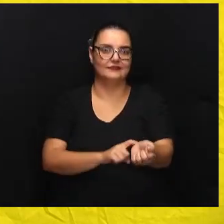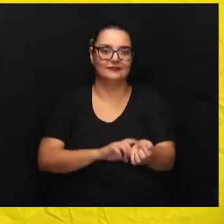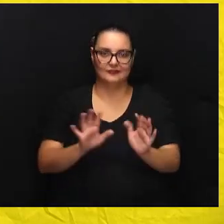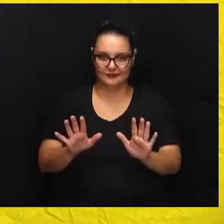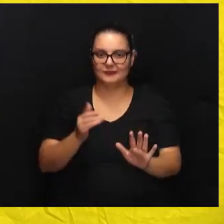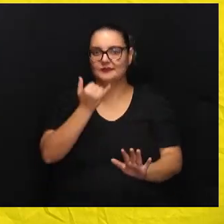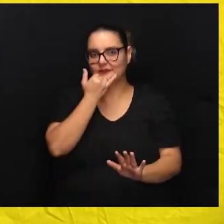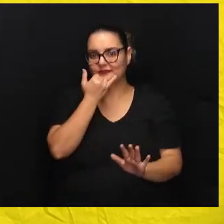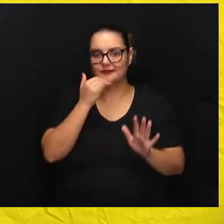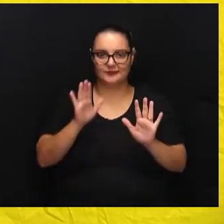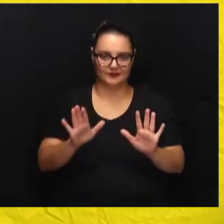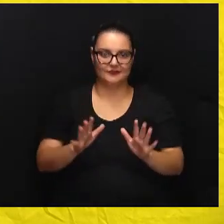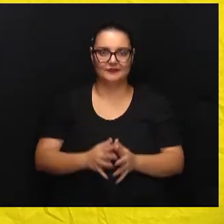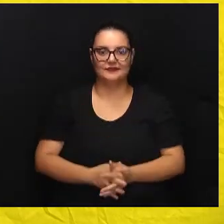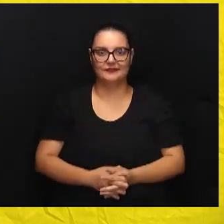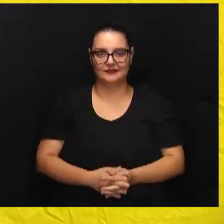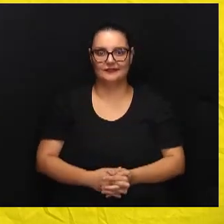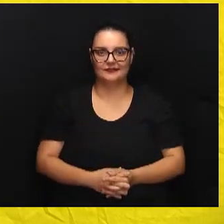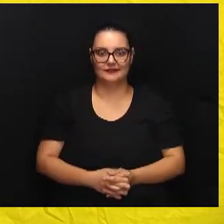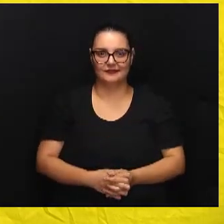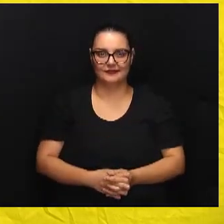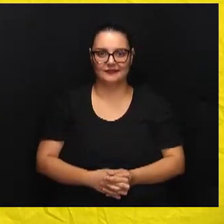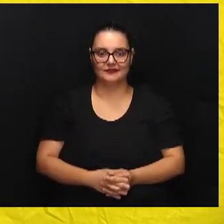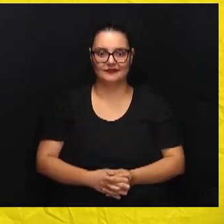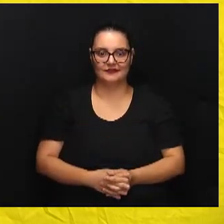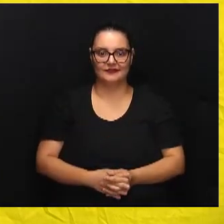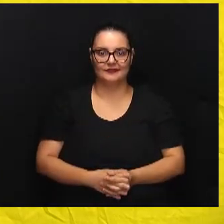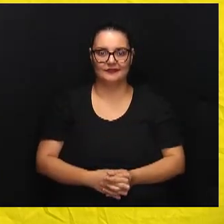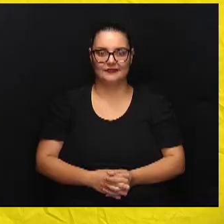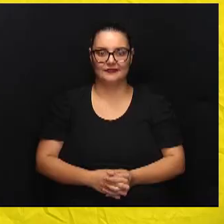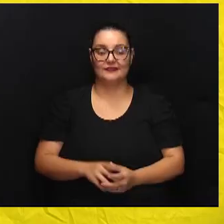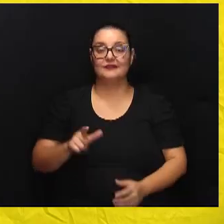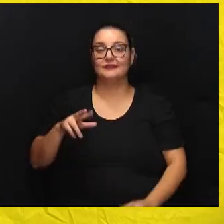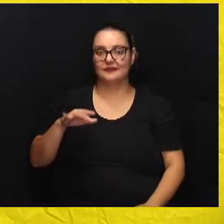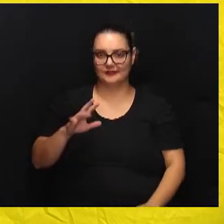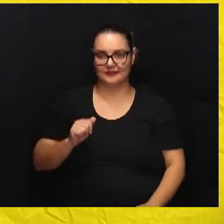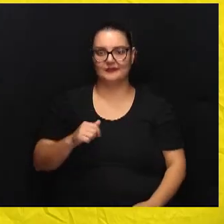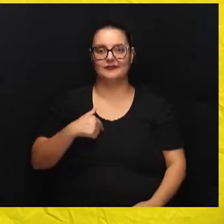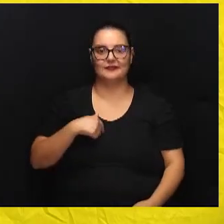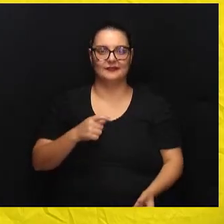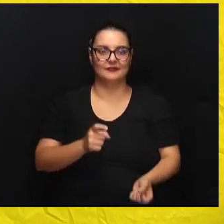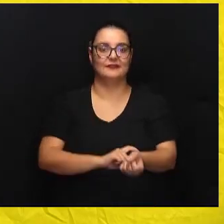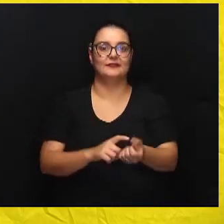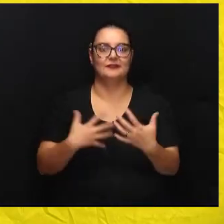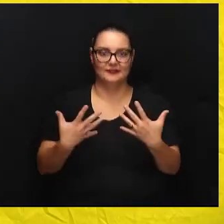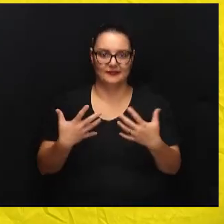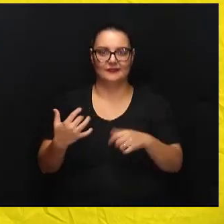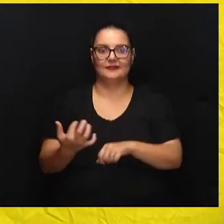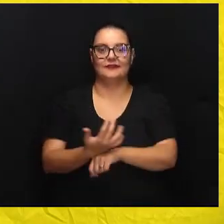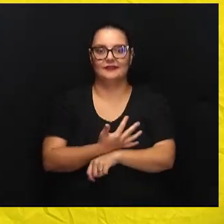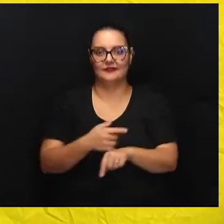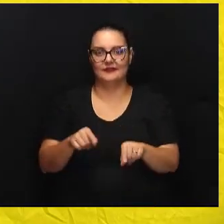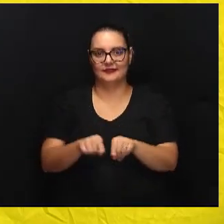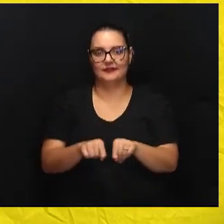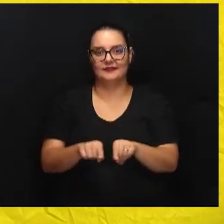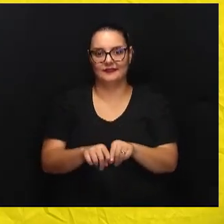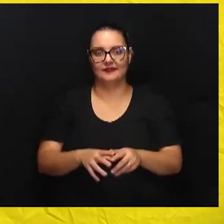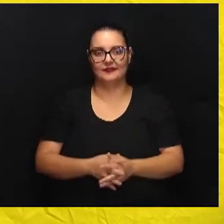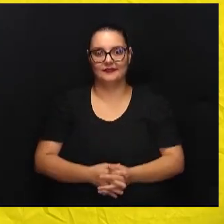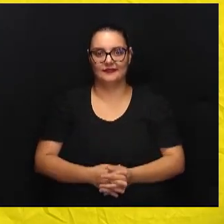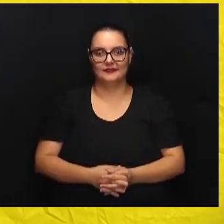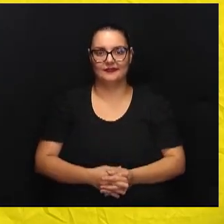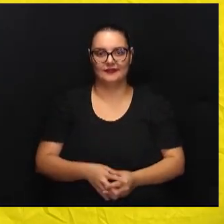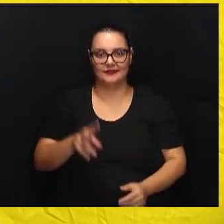Não, eu tô nervoso. Vocês dão um desconto, né? A Lúcia Castro. Eu estou nervoso e estou assim,